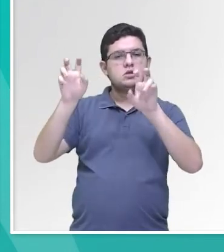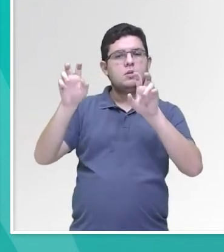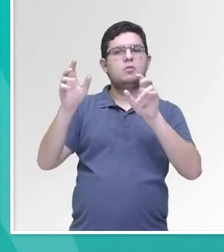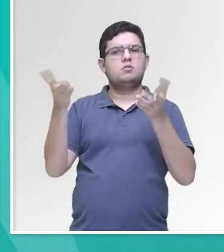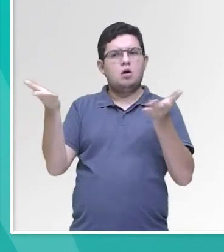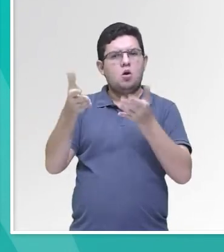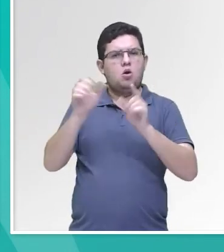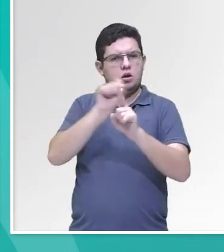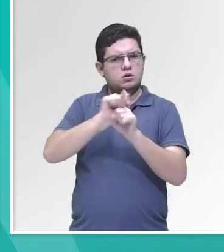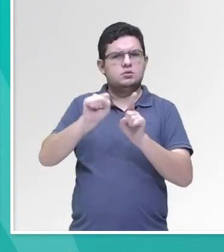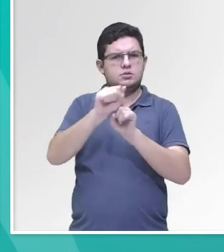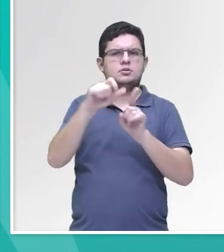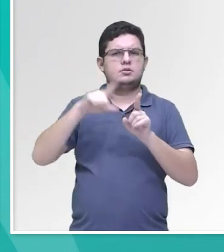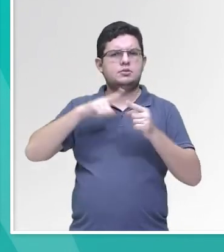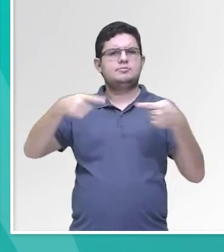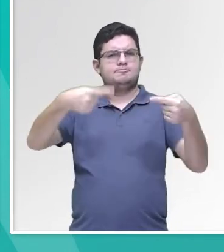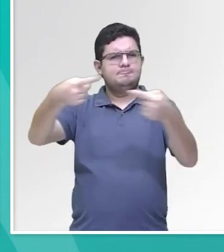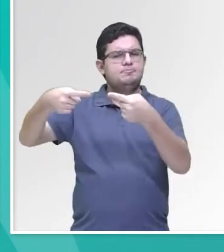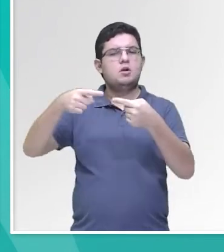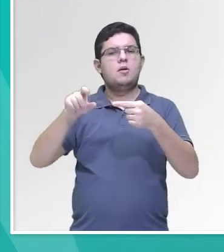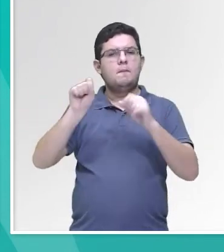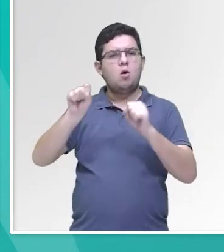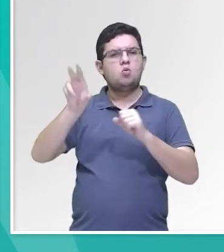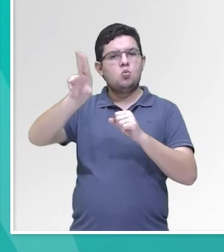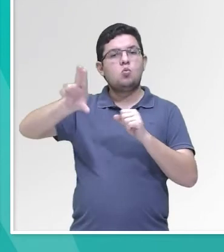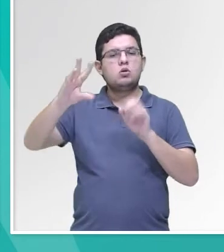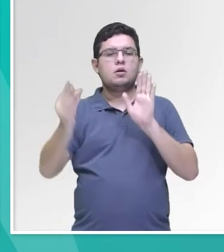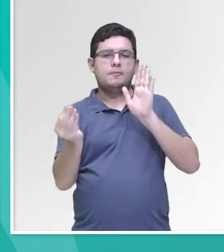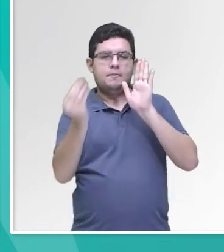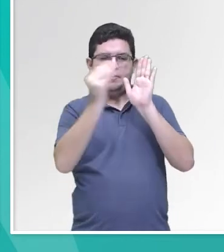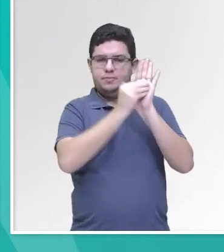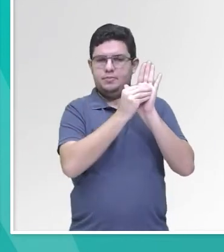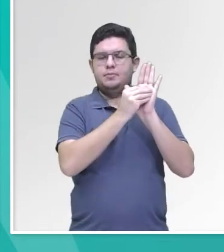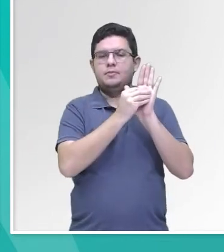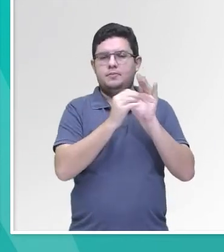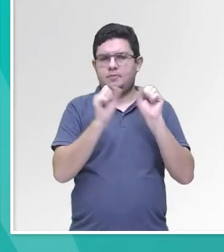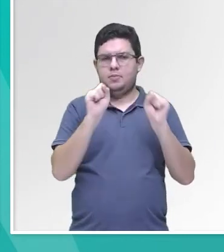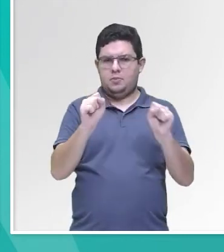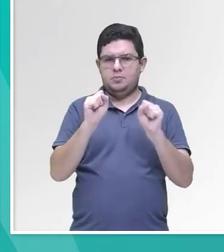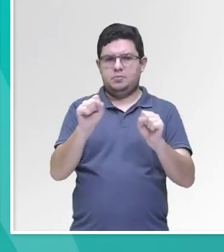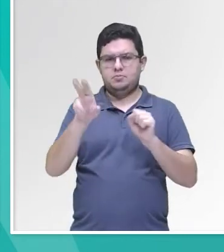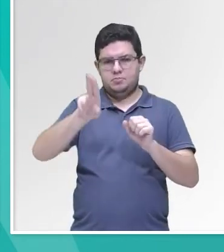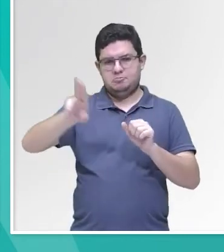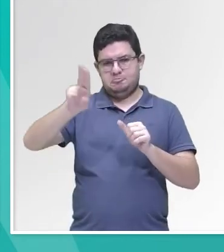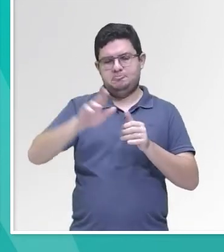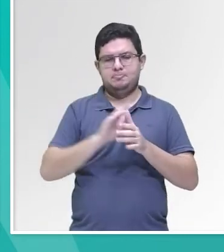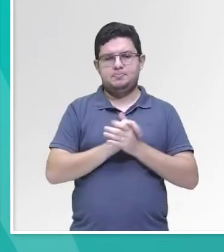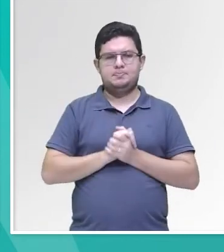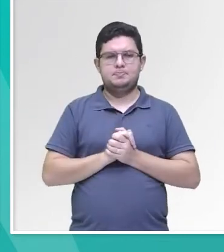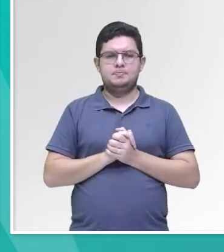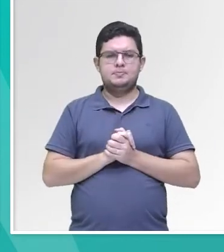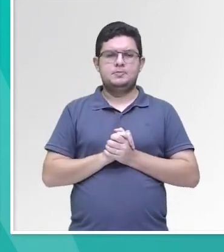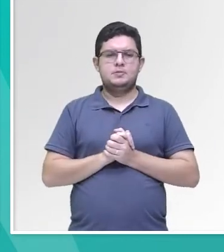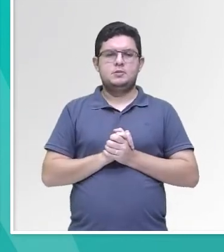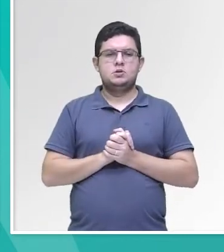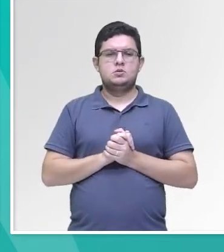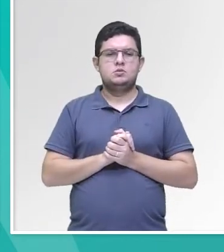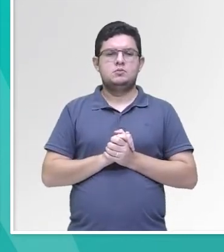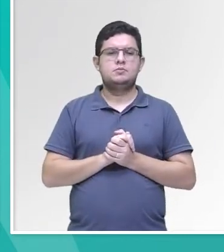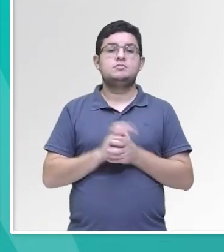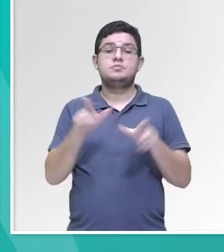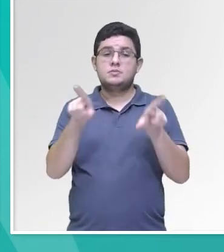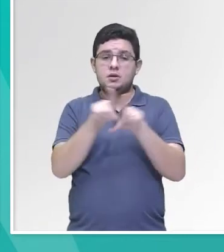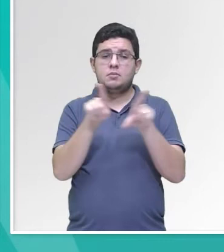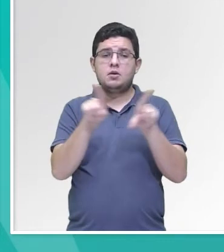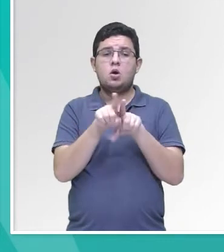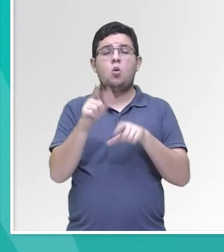estão em discussão, não é? Eu posso utilizar isso como argumentação. Eu posso